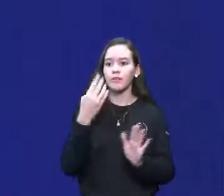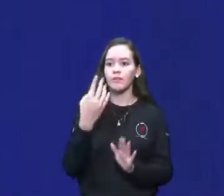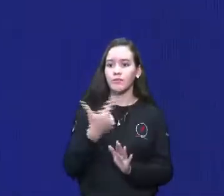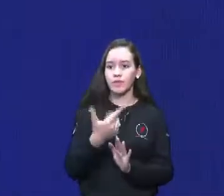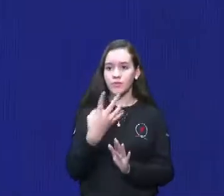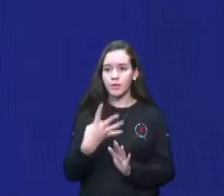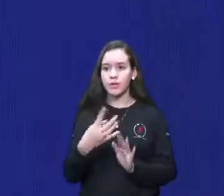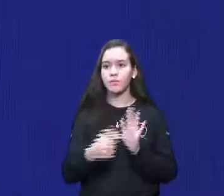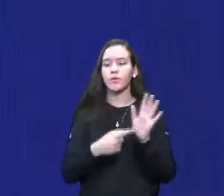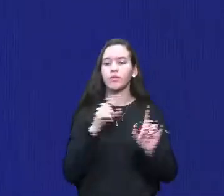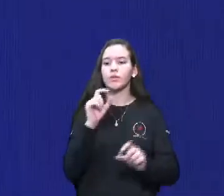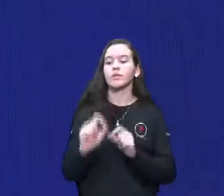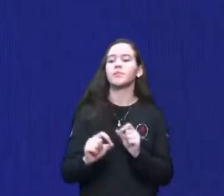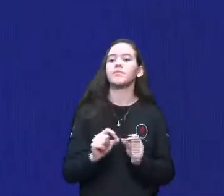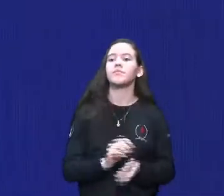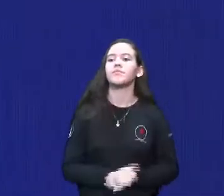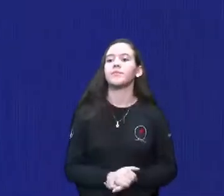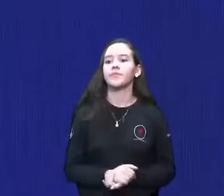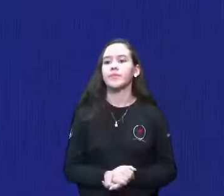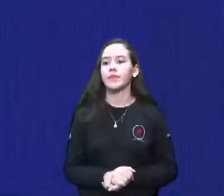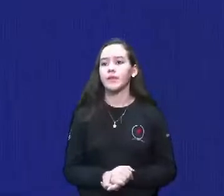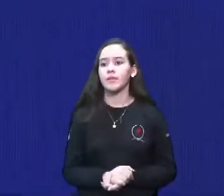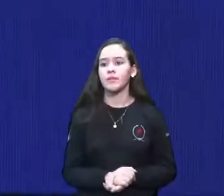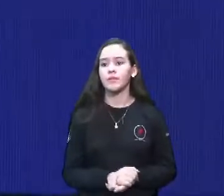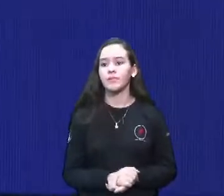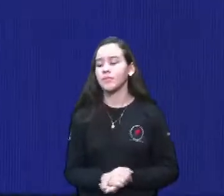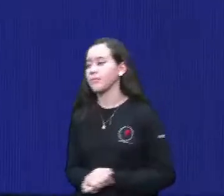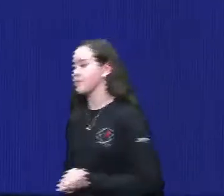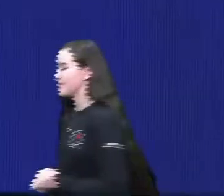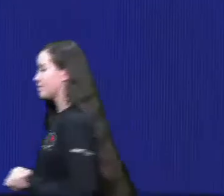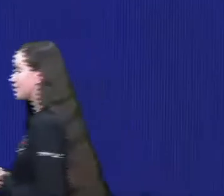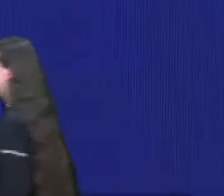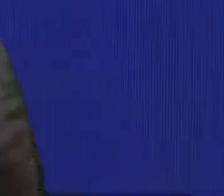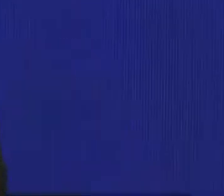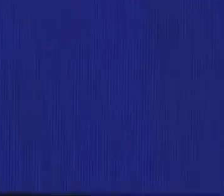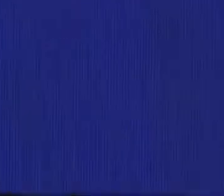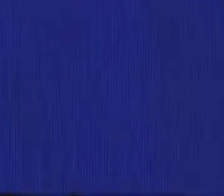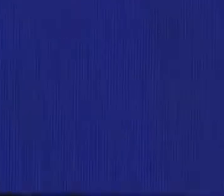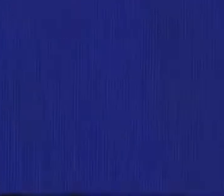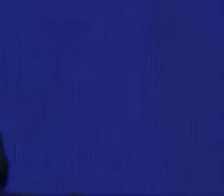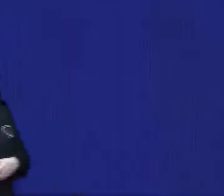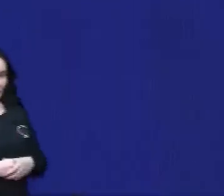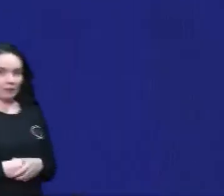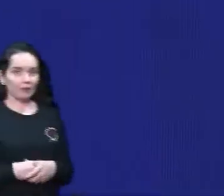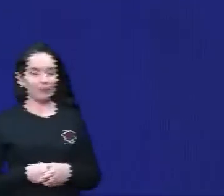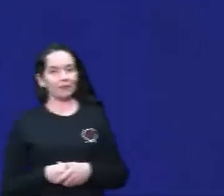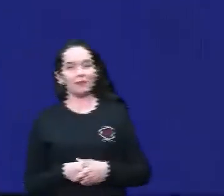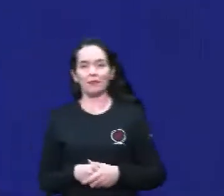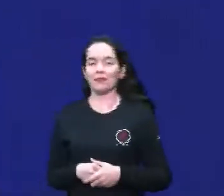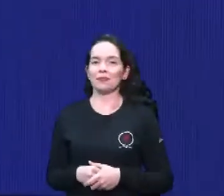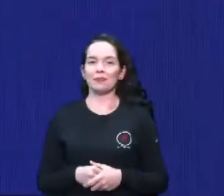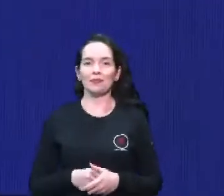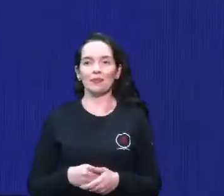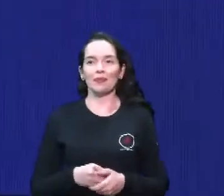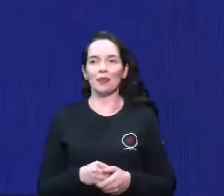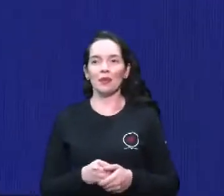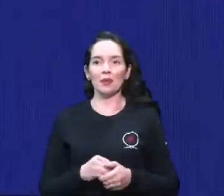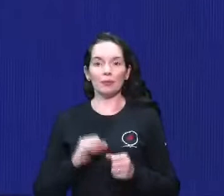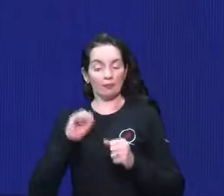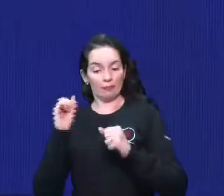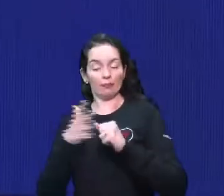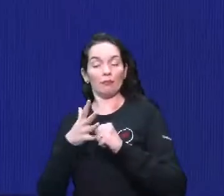24: e havendo-o desmamado, o levou consigo. O que é o cigo? O menino, o